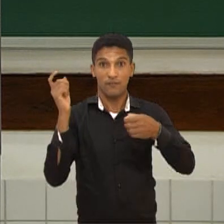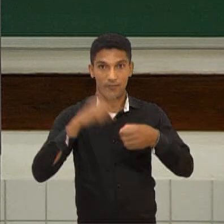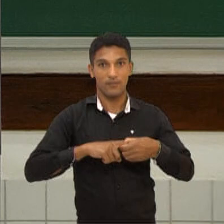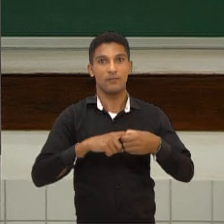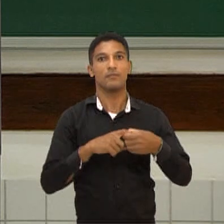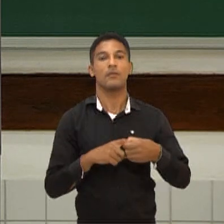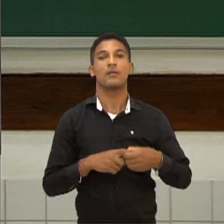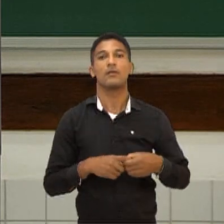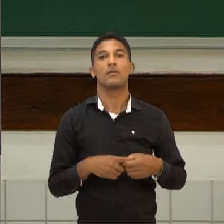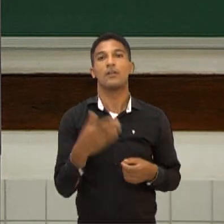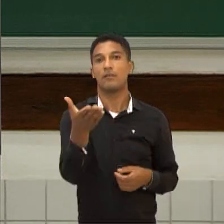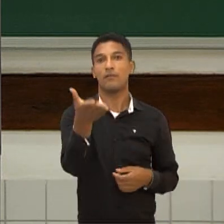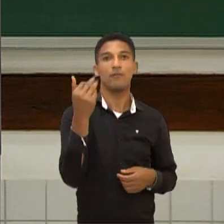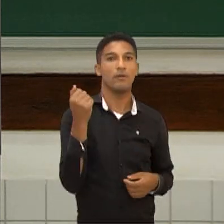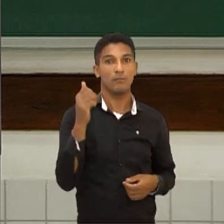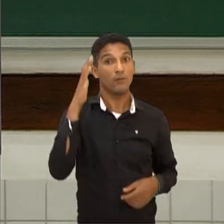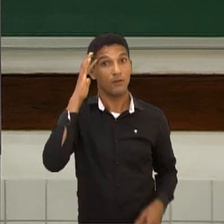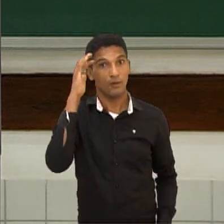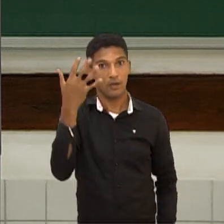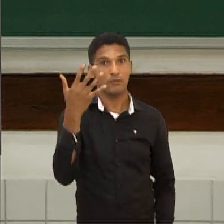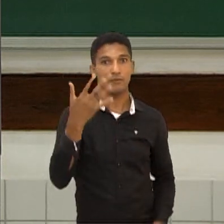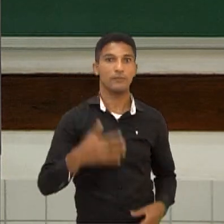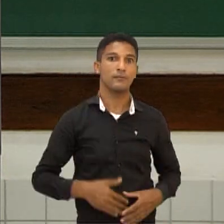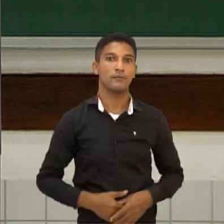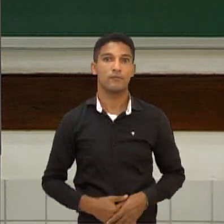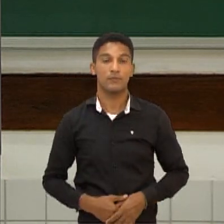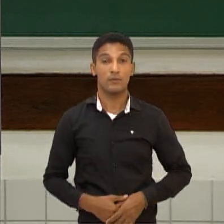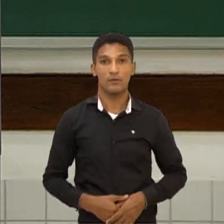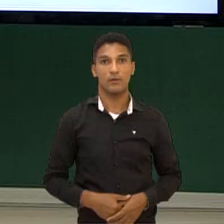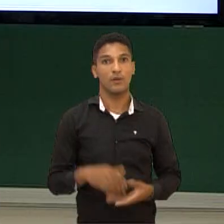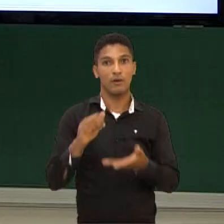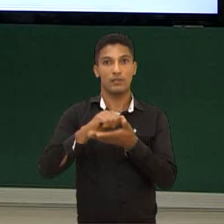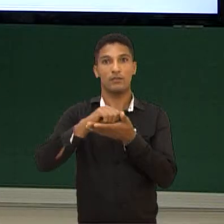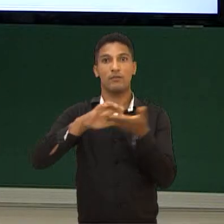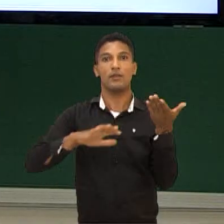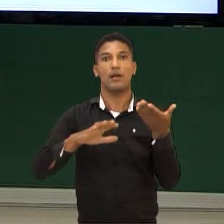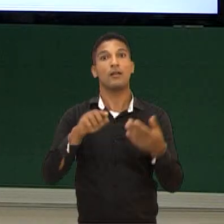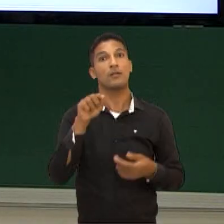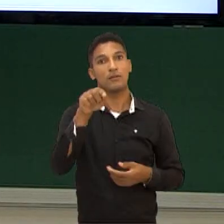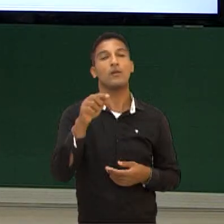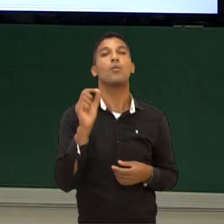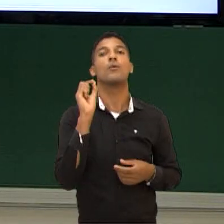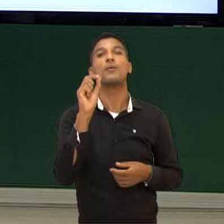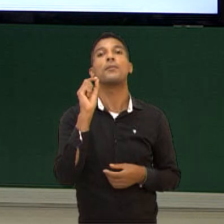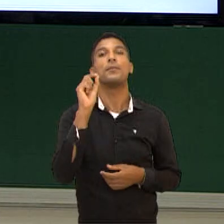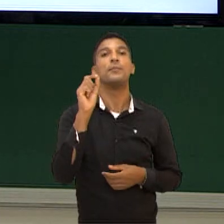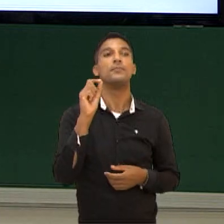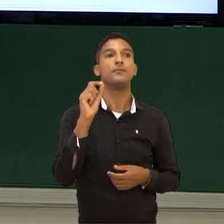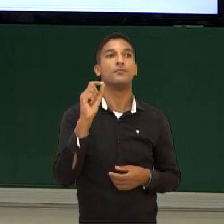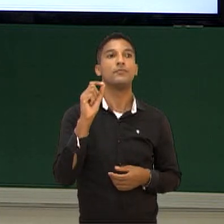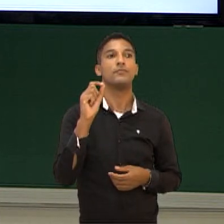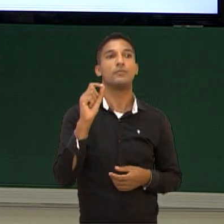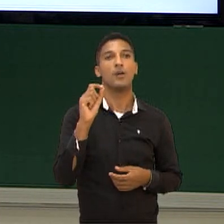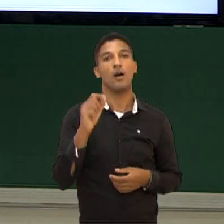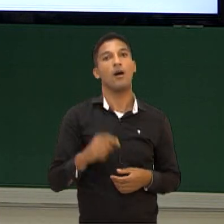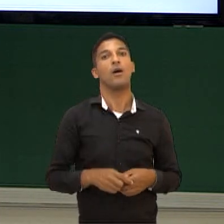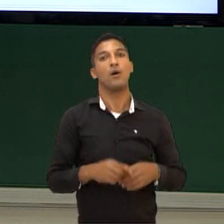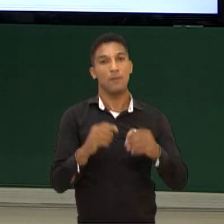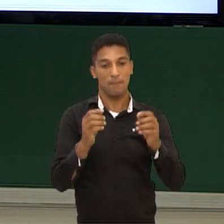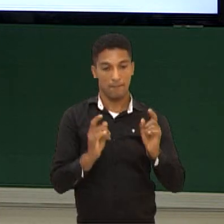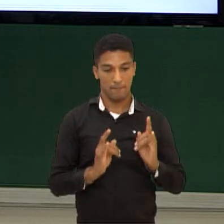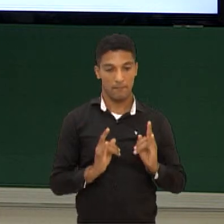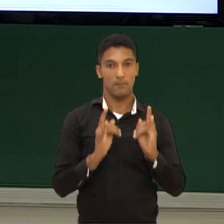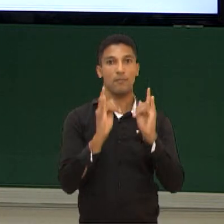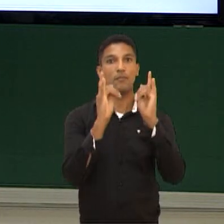Voltamos. Vamos para a nossa resolução. Então, o que o exercício estava nos dizendo? Que foi esticado uma corda